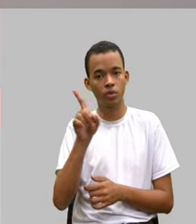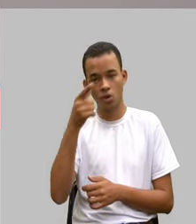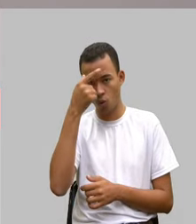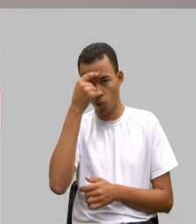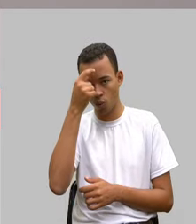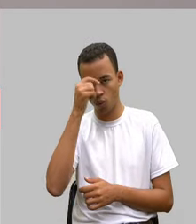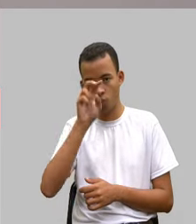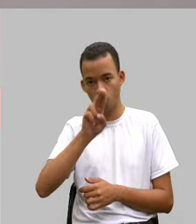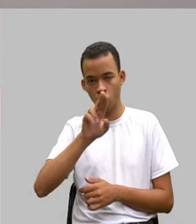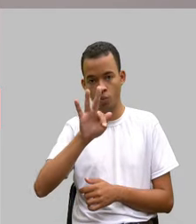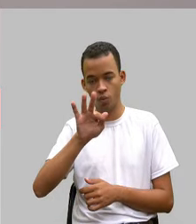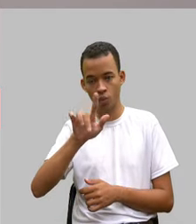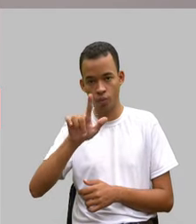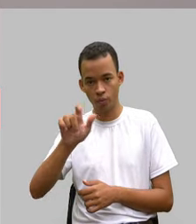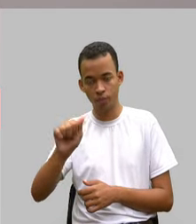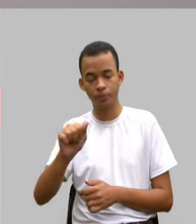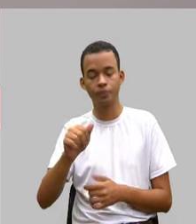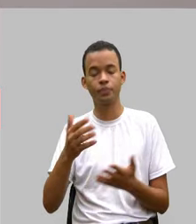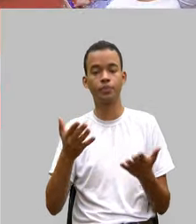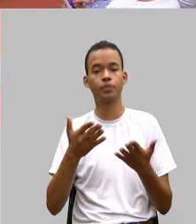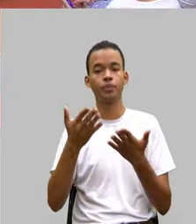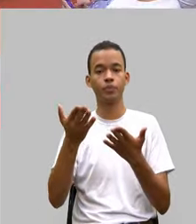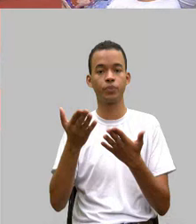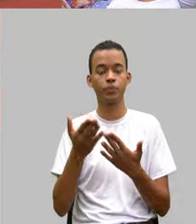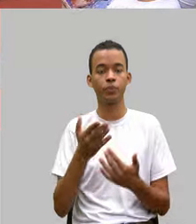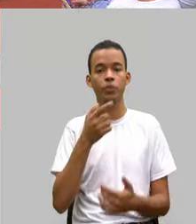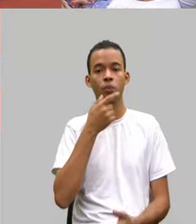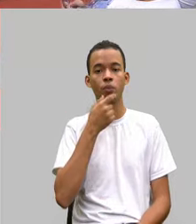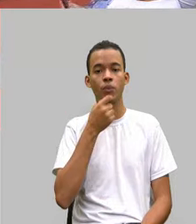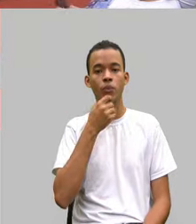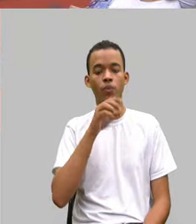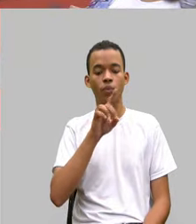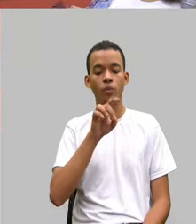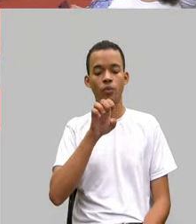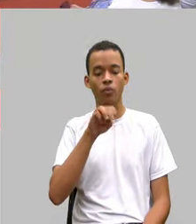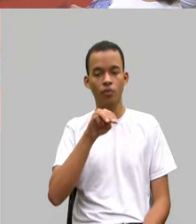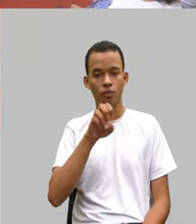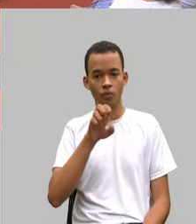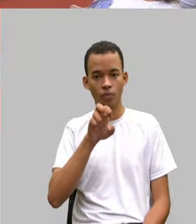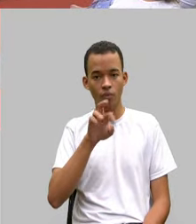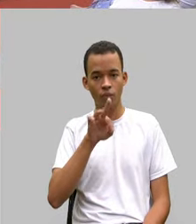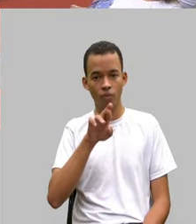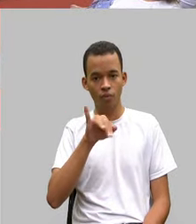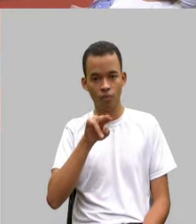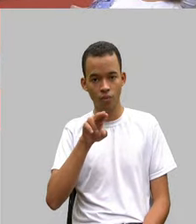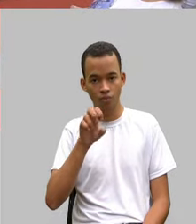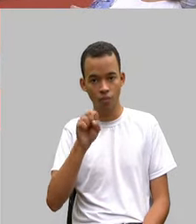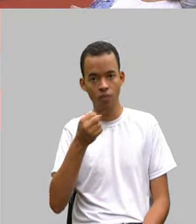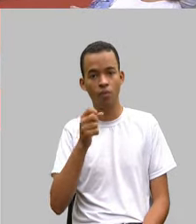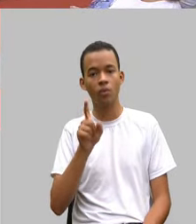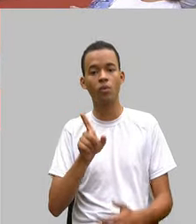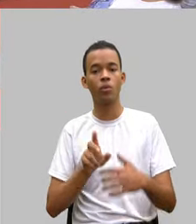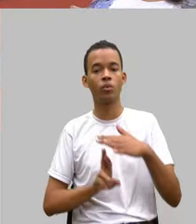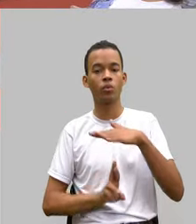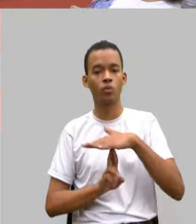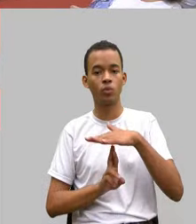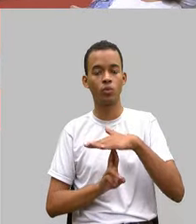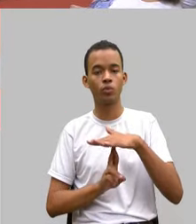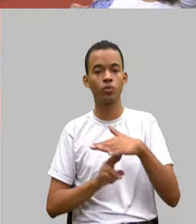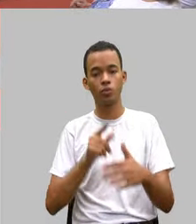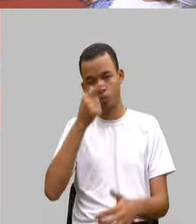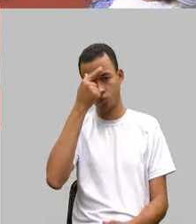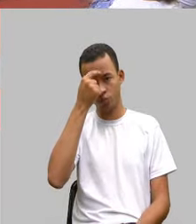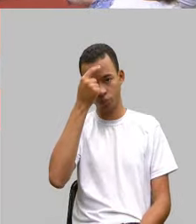reitor da Universidade Federal de Viçosa Bom dia a todas e todos Bom dia